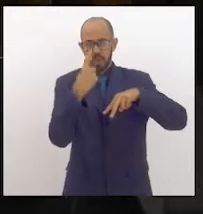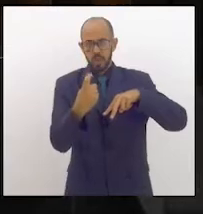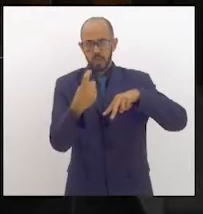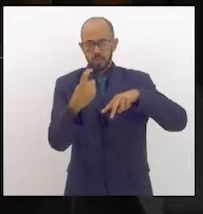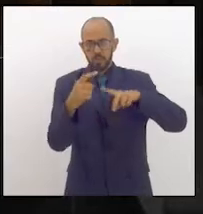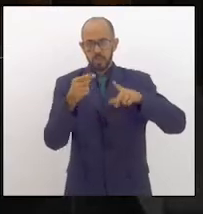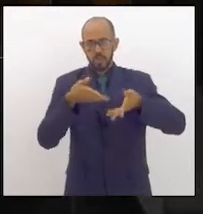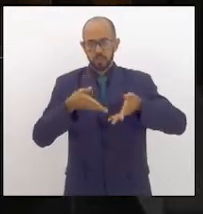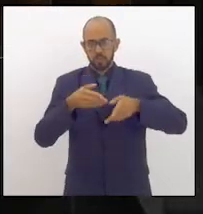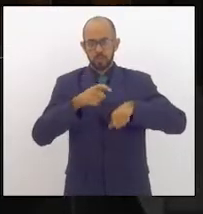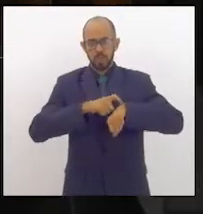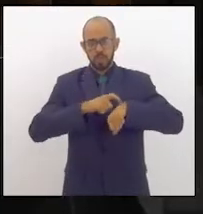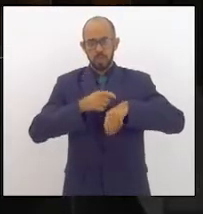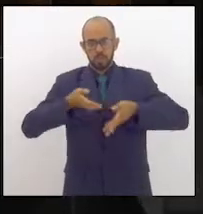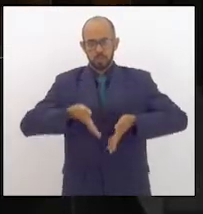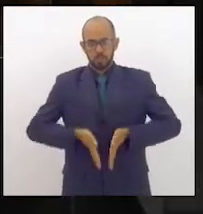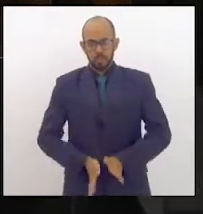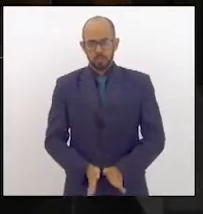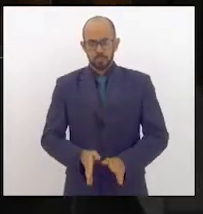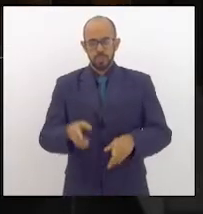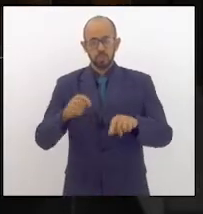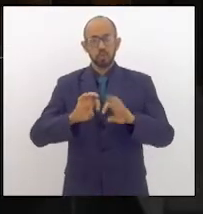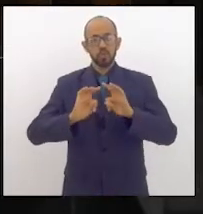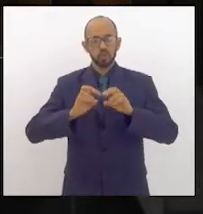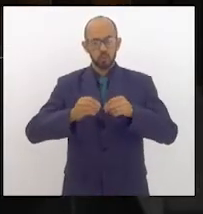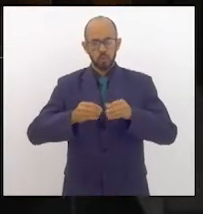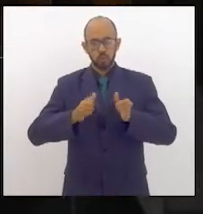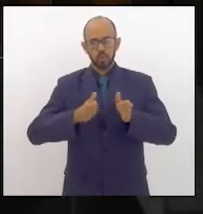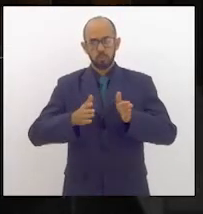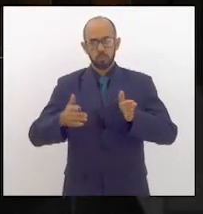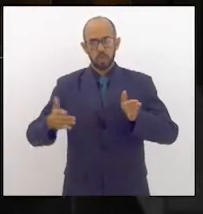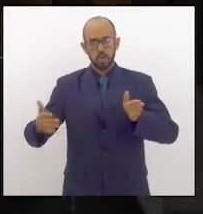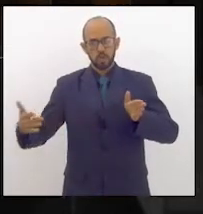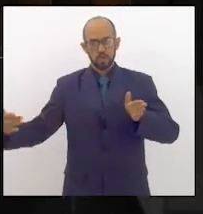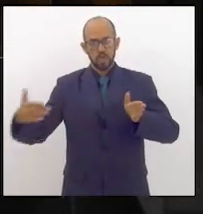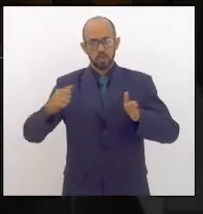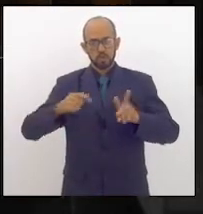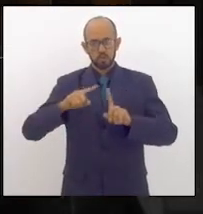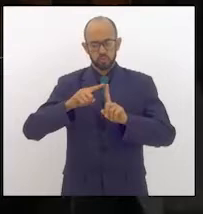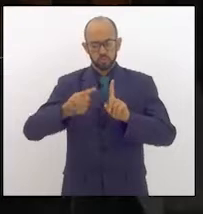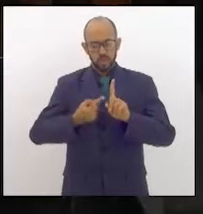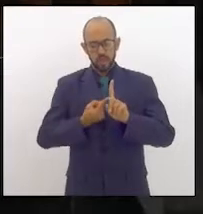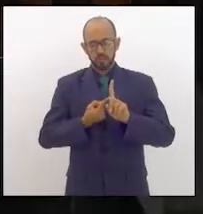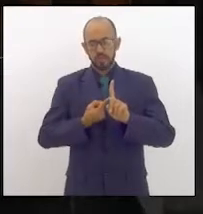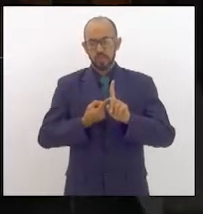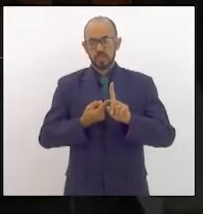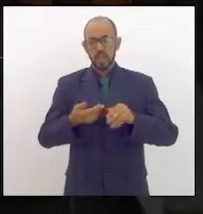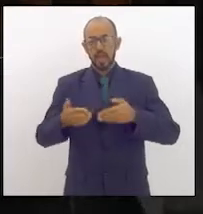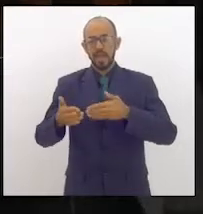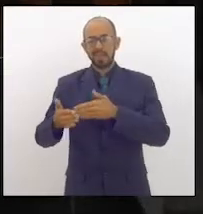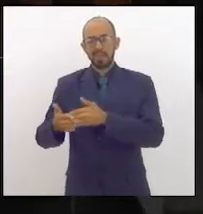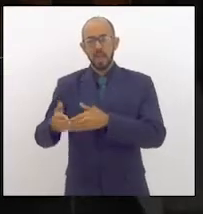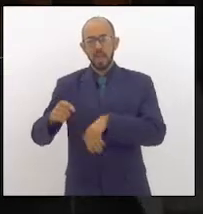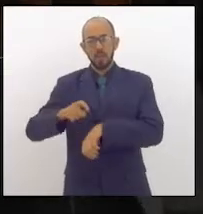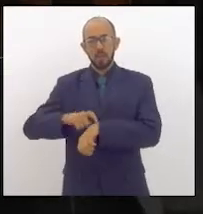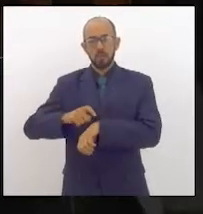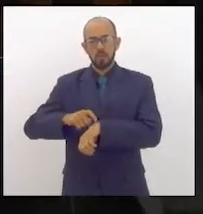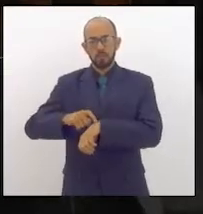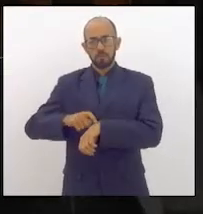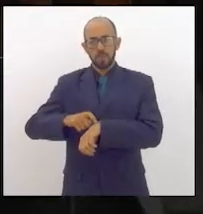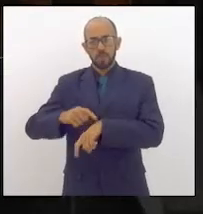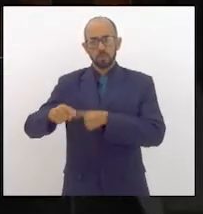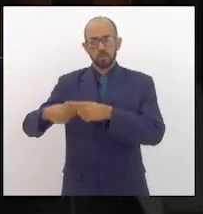são vítimas em todo o processo de geração de vida que vai da gravidez ao